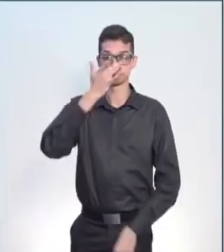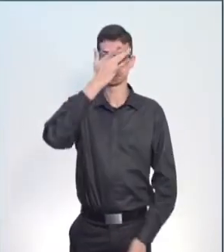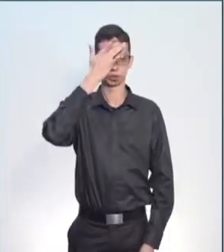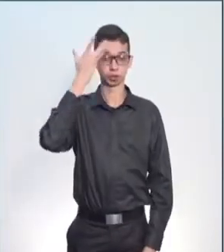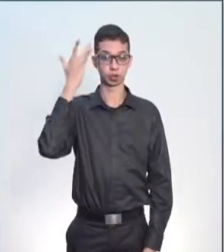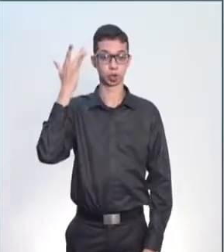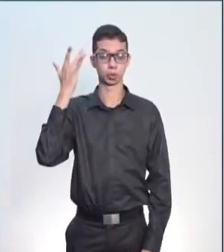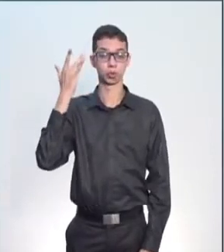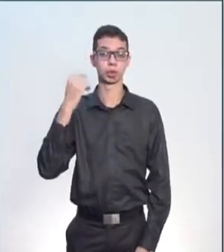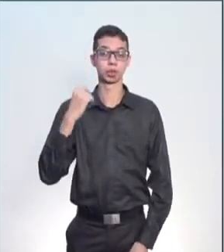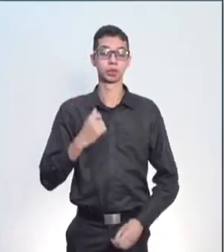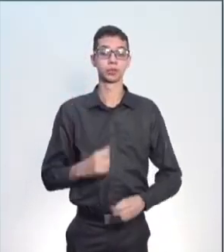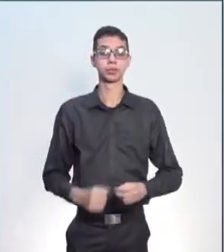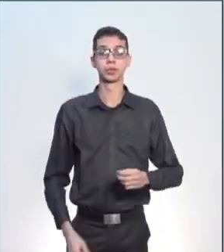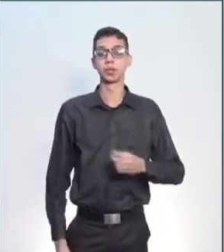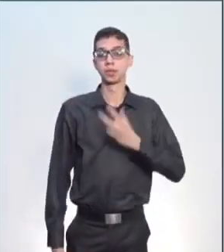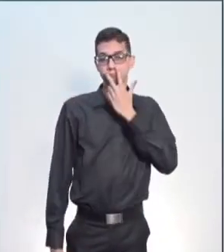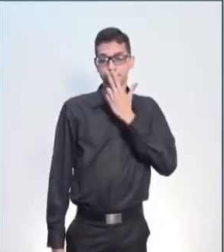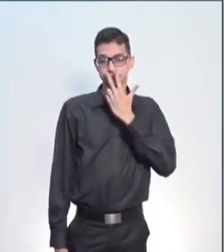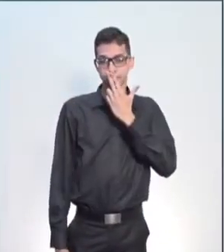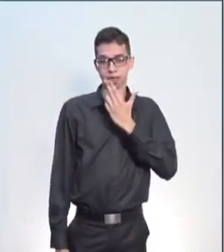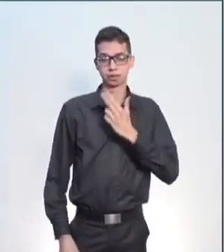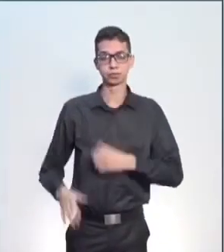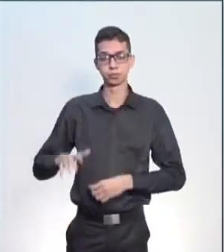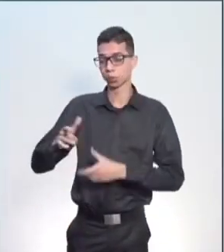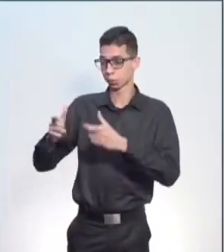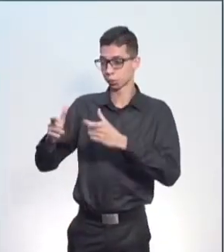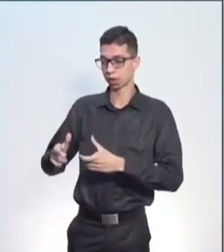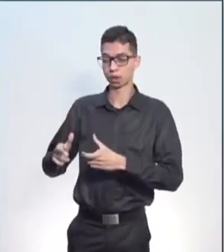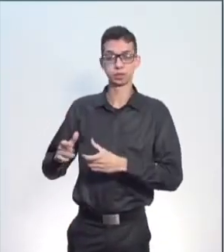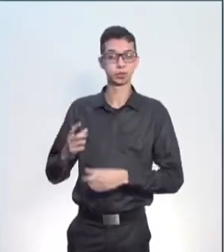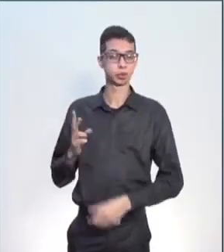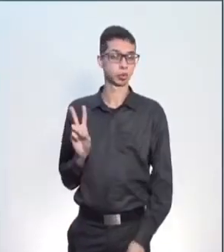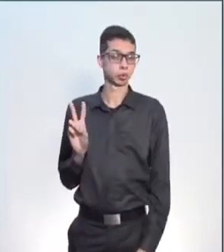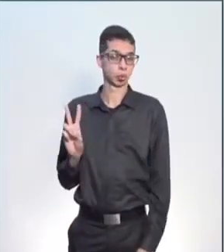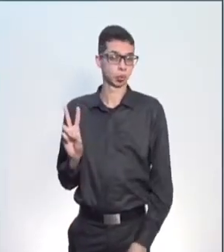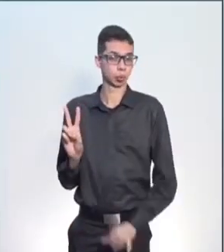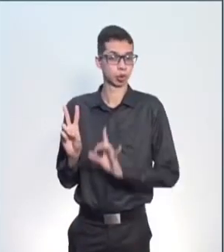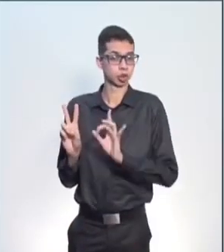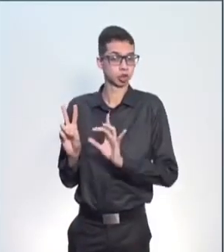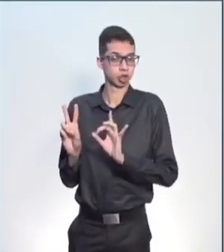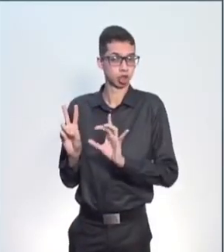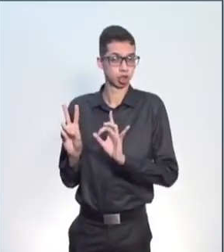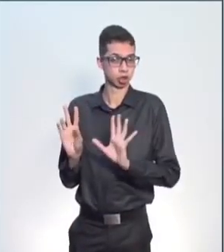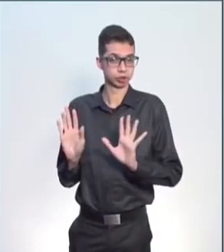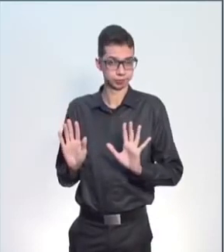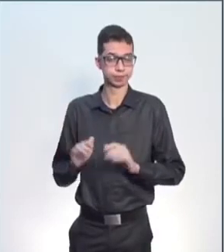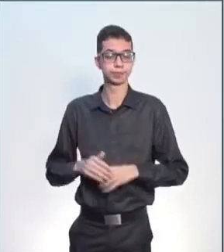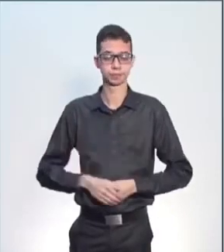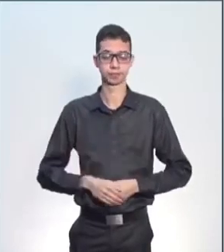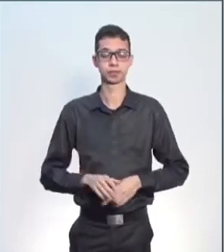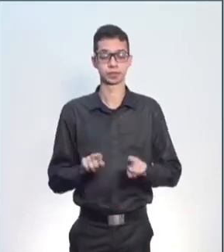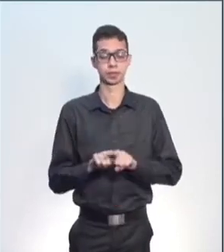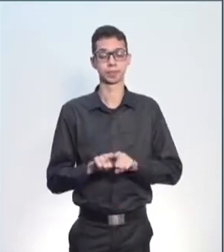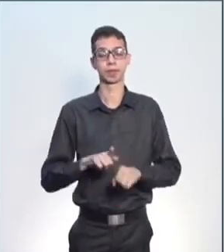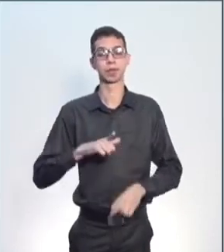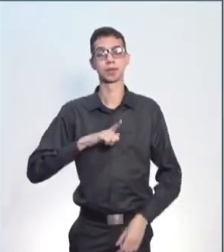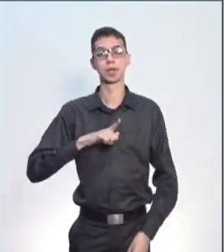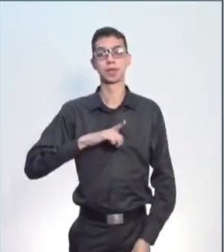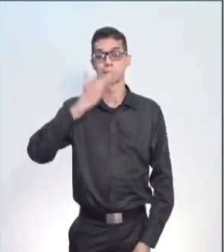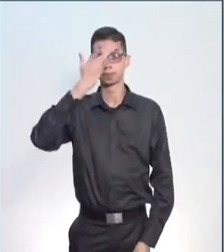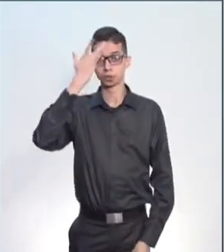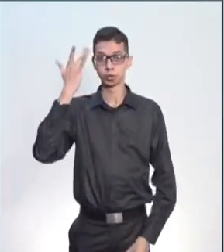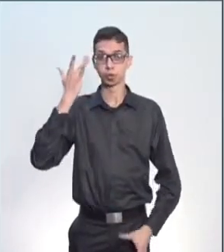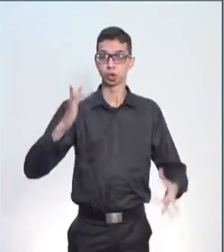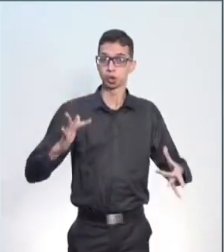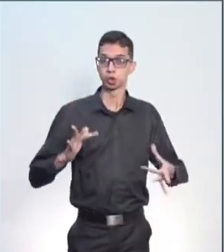que estão sozinhas num ambiente, né? E nós temos pessoas atuando de forma